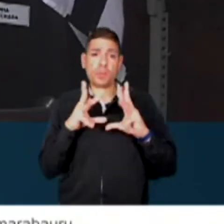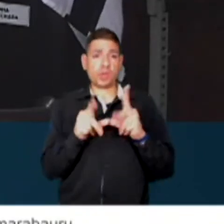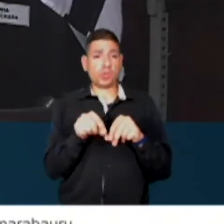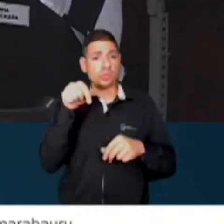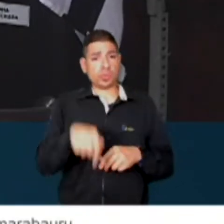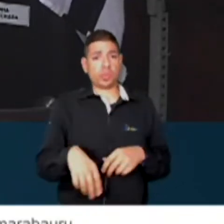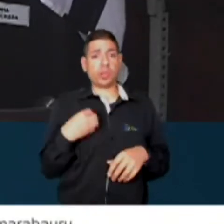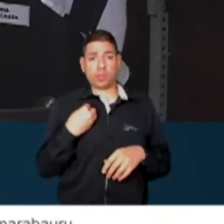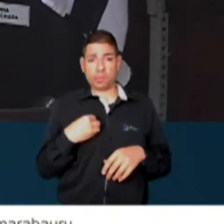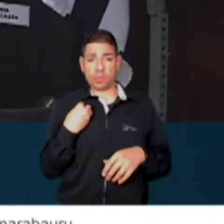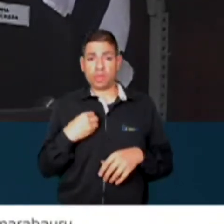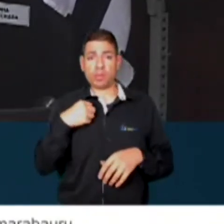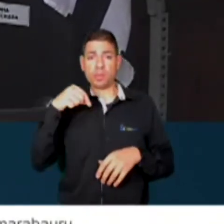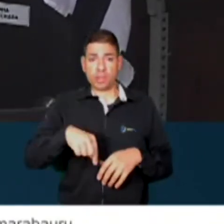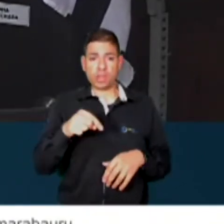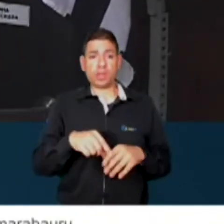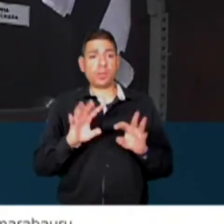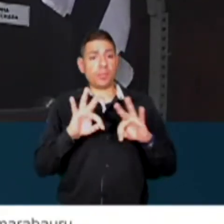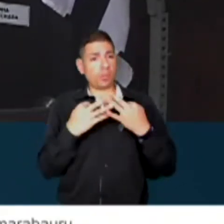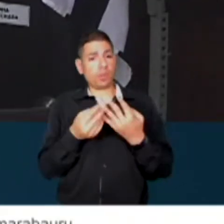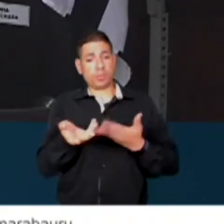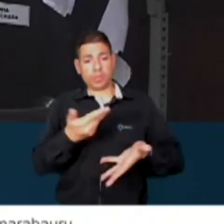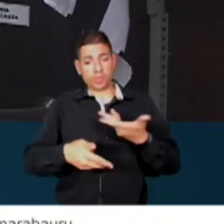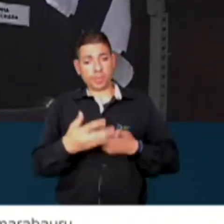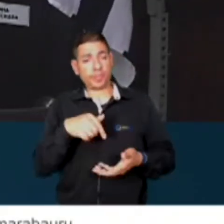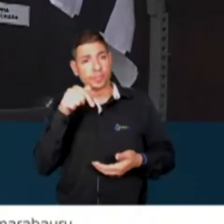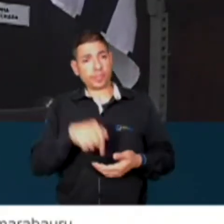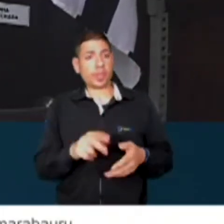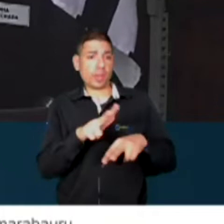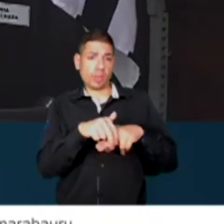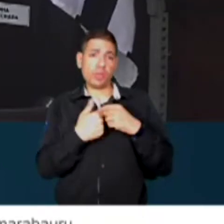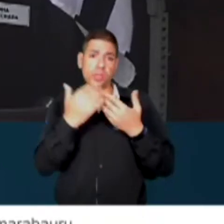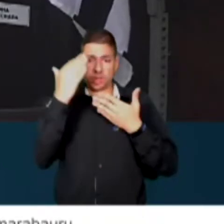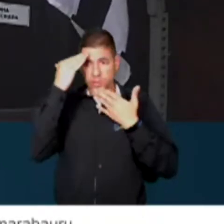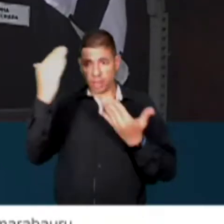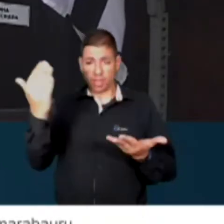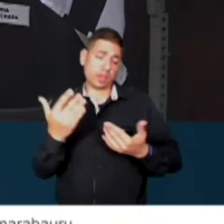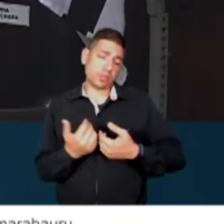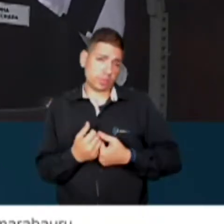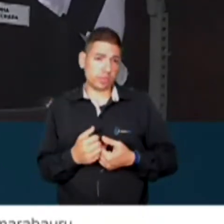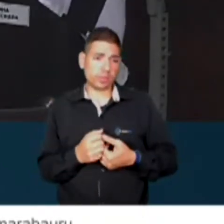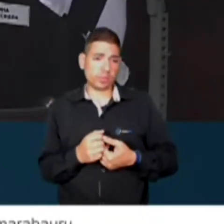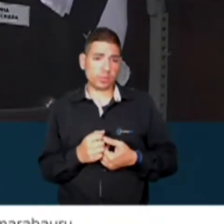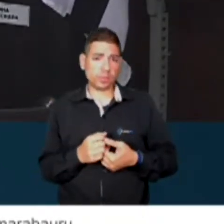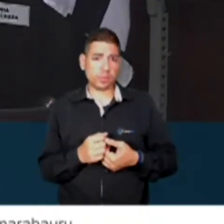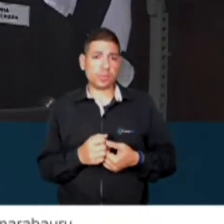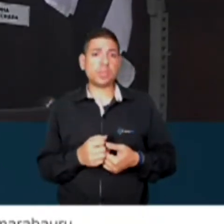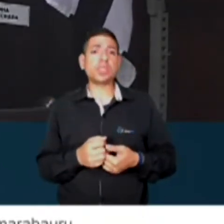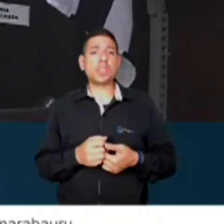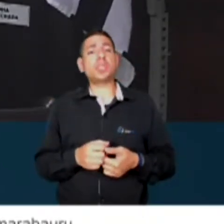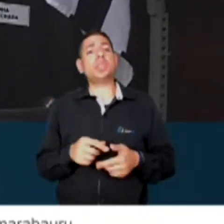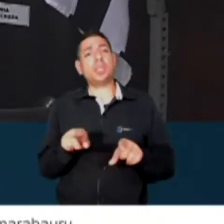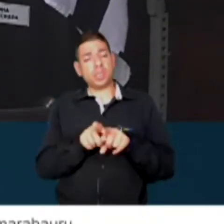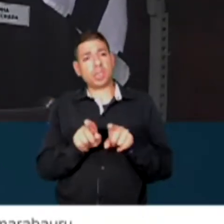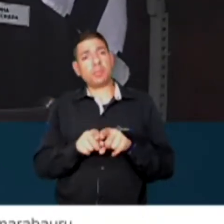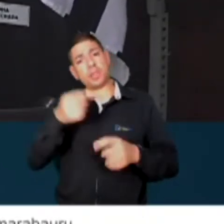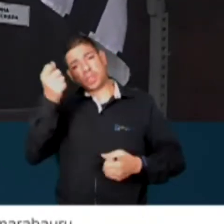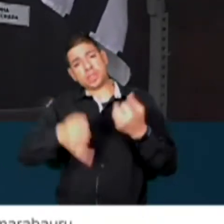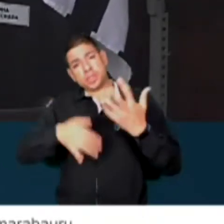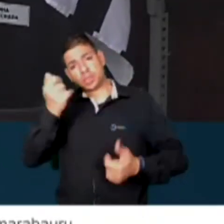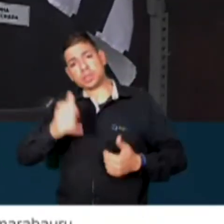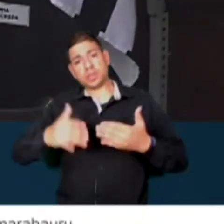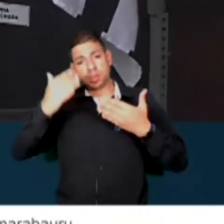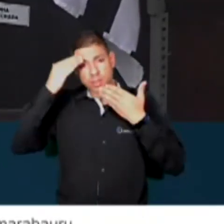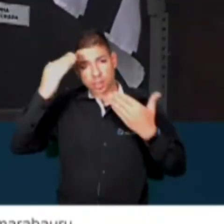família. E com isso sou muito grato. E se falando de gratidão, alguns que me